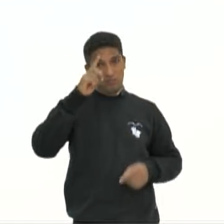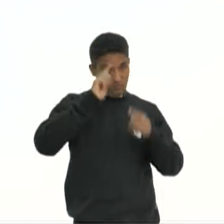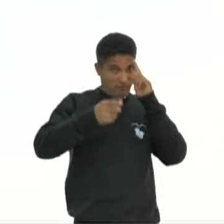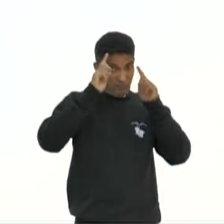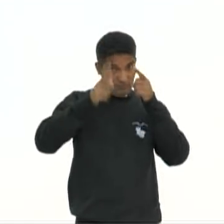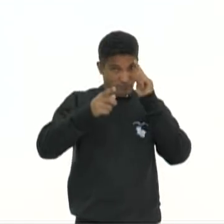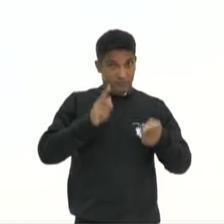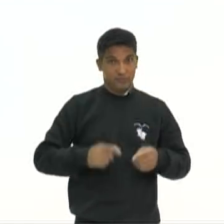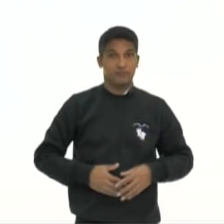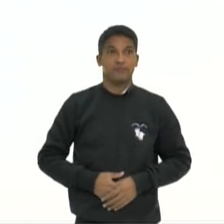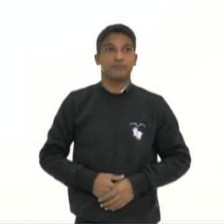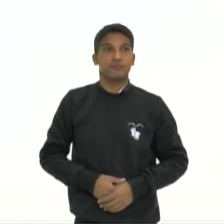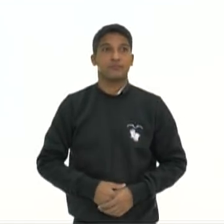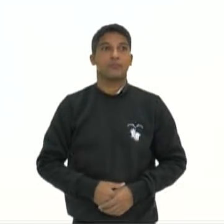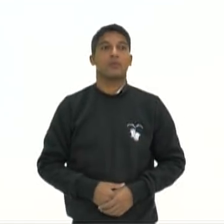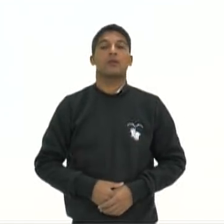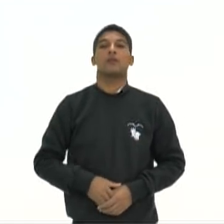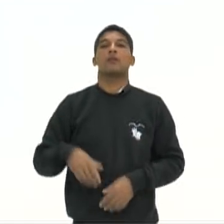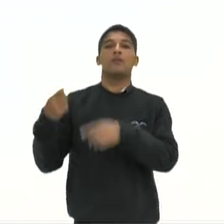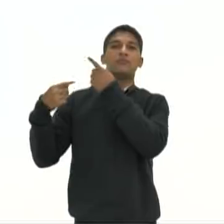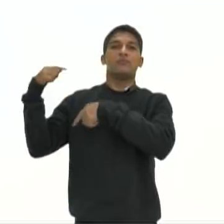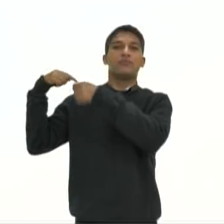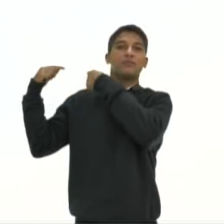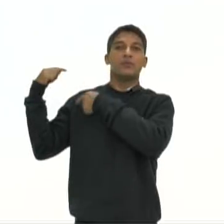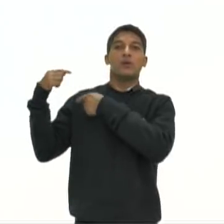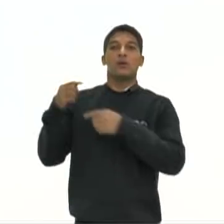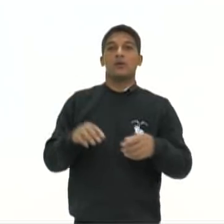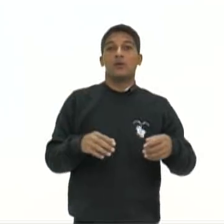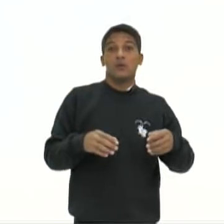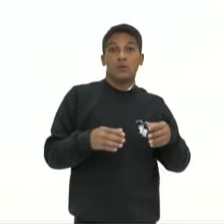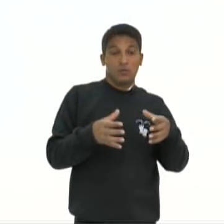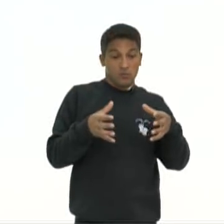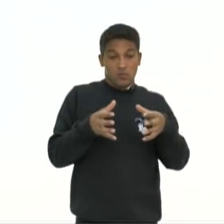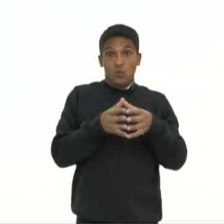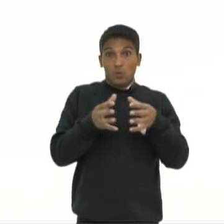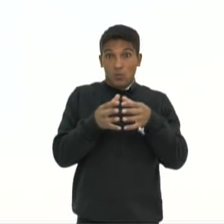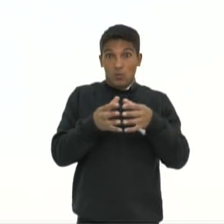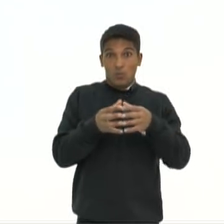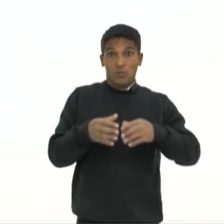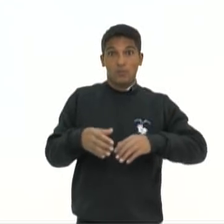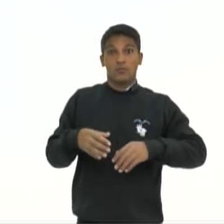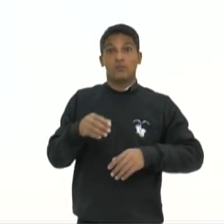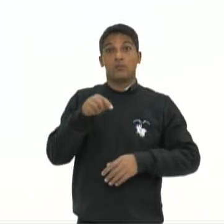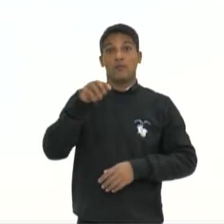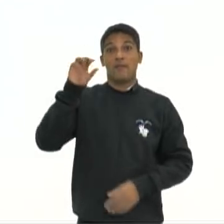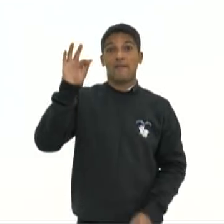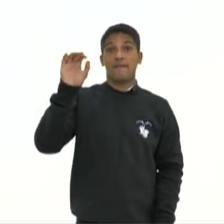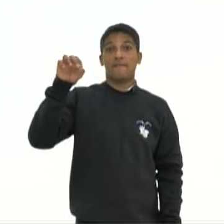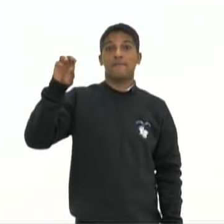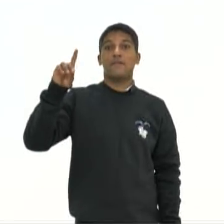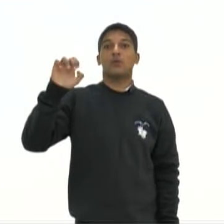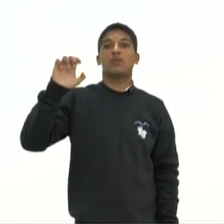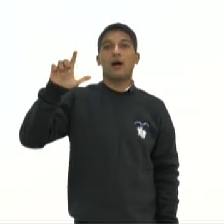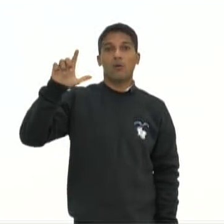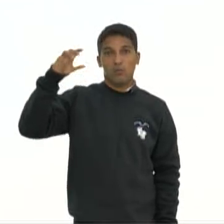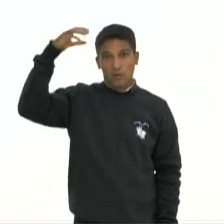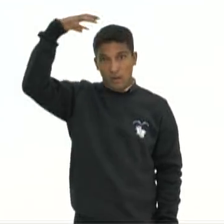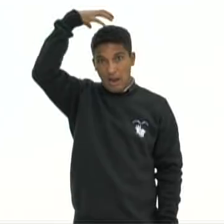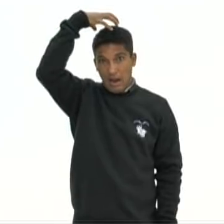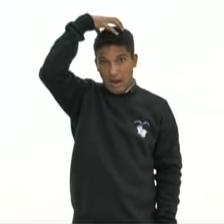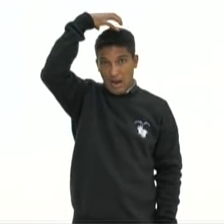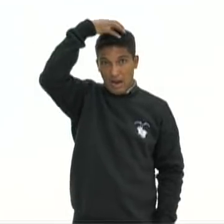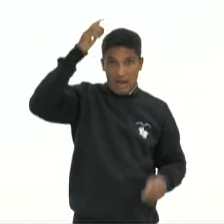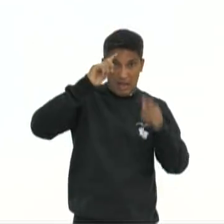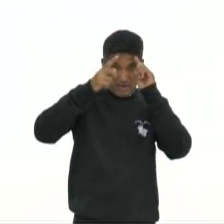cotidiano. Na época feudal, como o predomínio do cristianismo, a maioria dos europeus acreditava